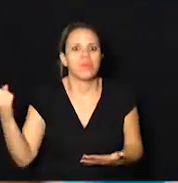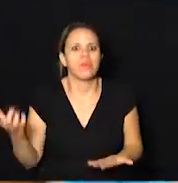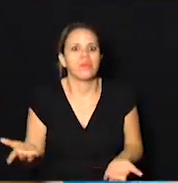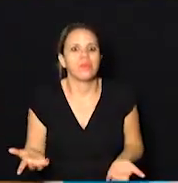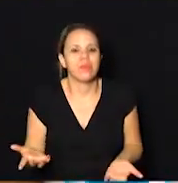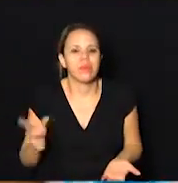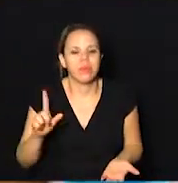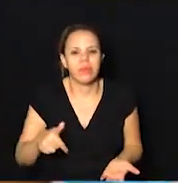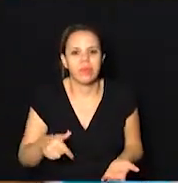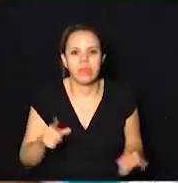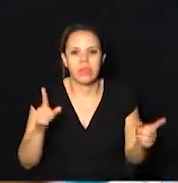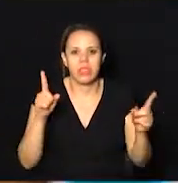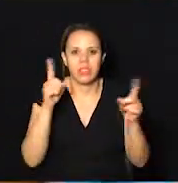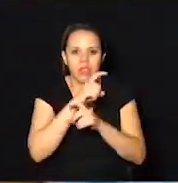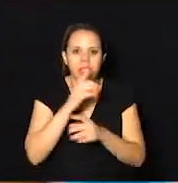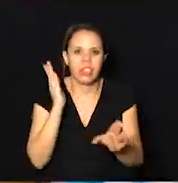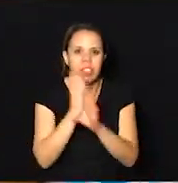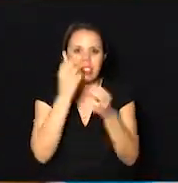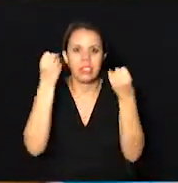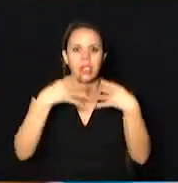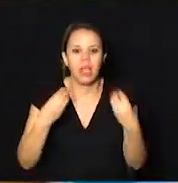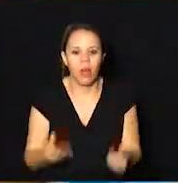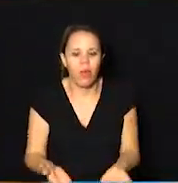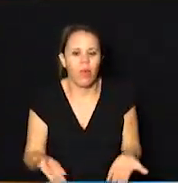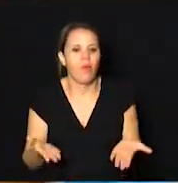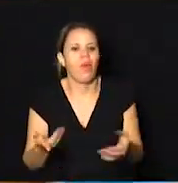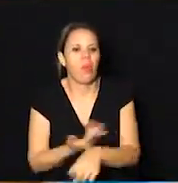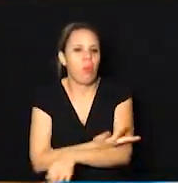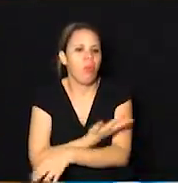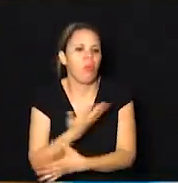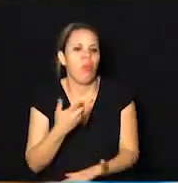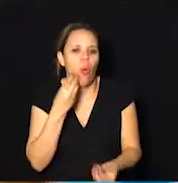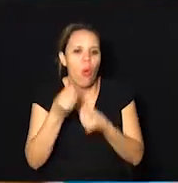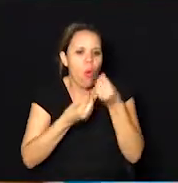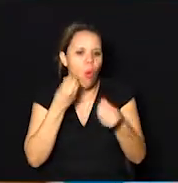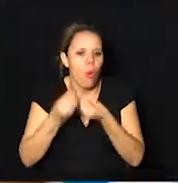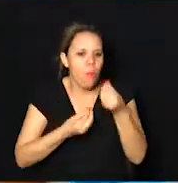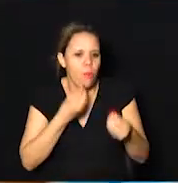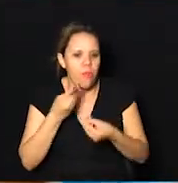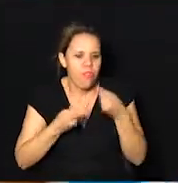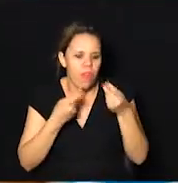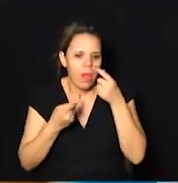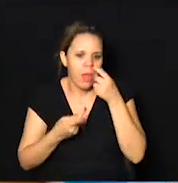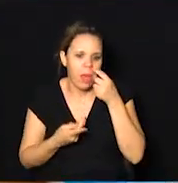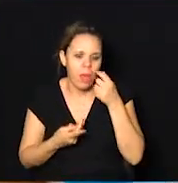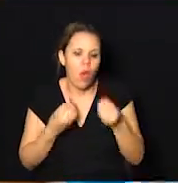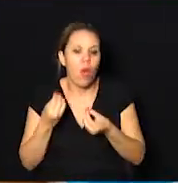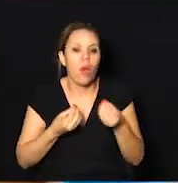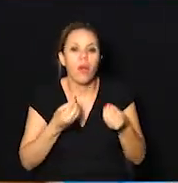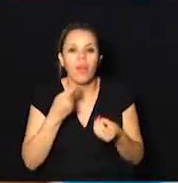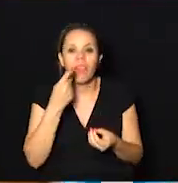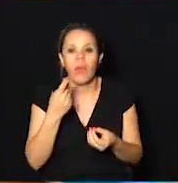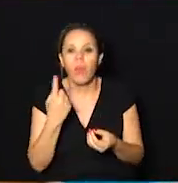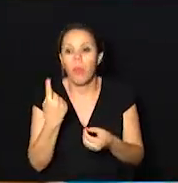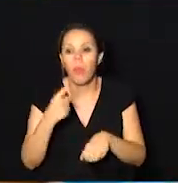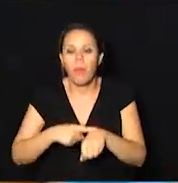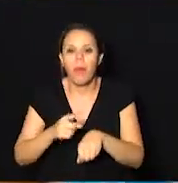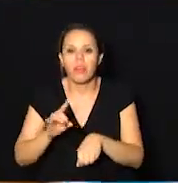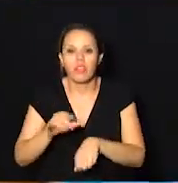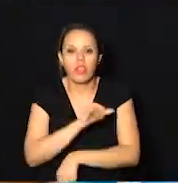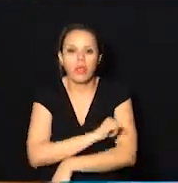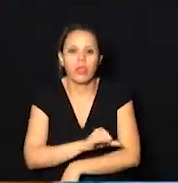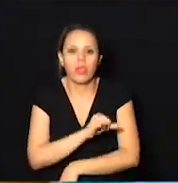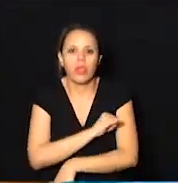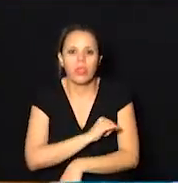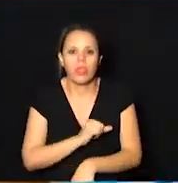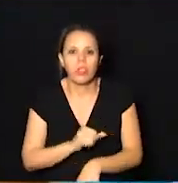isso ou é difícil a gente explicar aqui né então não tem como não falar e não tem como eu falar de um momento